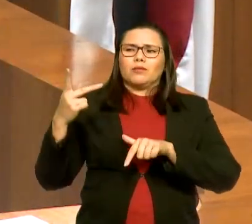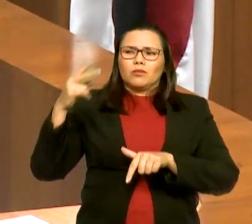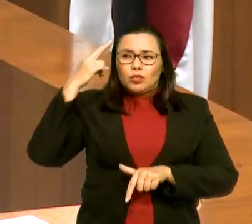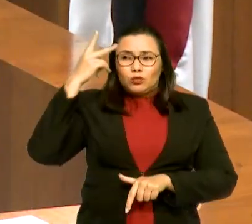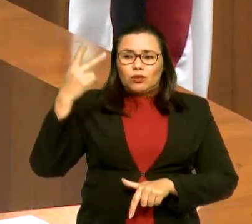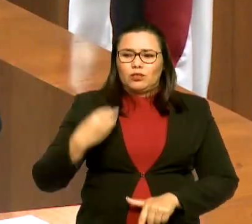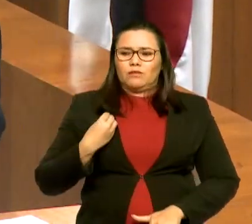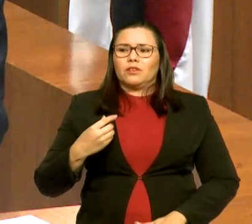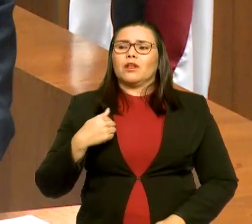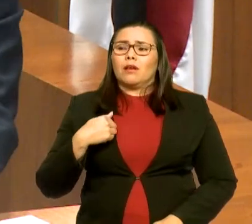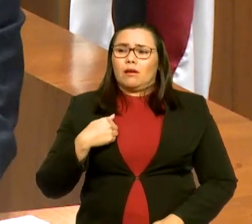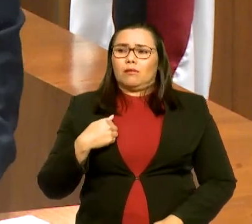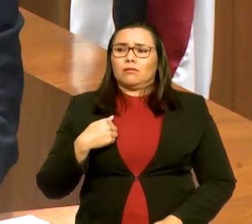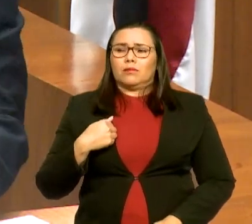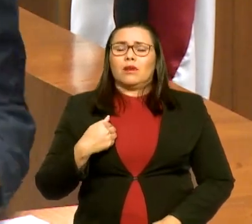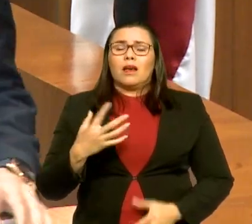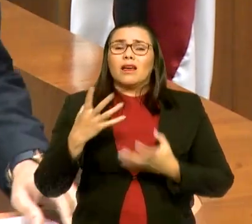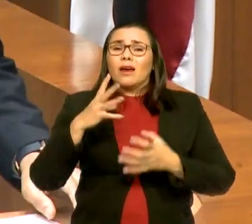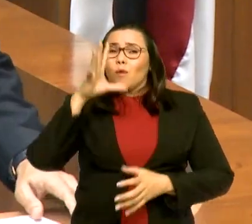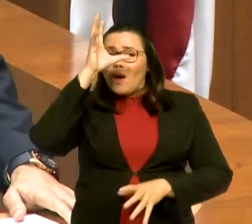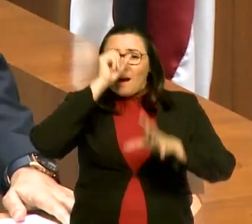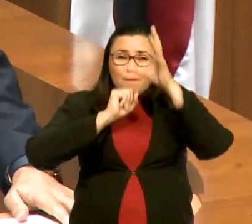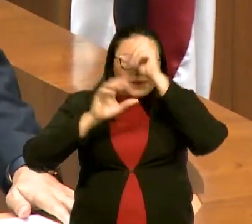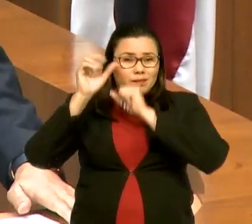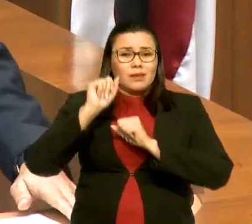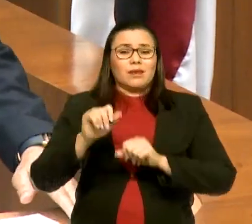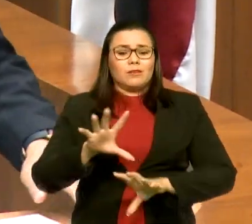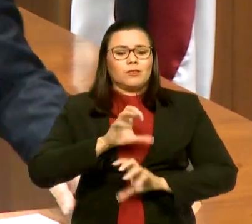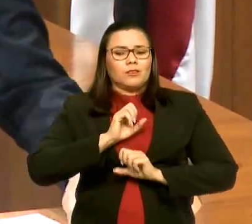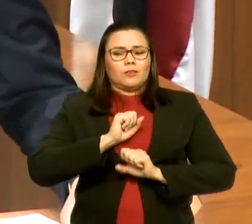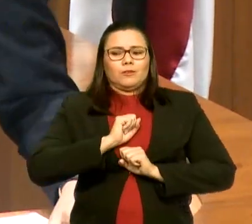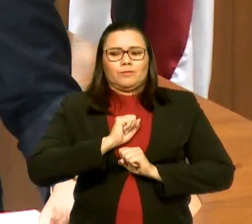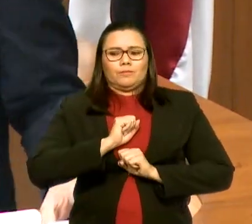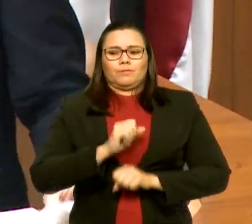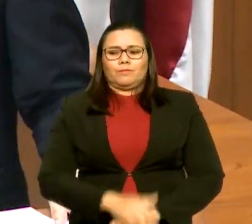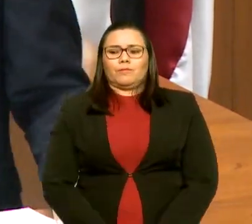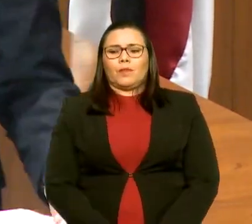para aprender, mas, sobretudo, para construir, presidente Iracema. Agradeço. Obrigado.